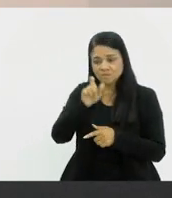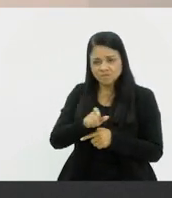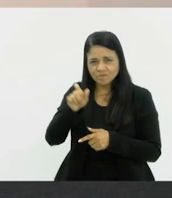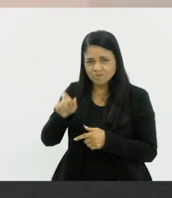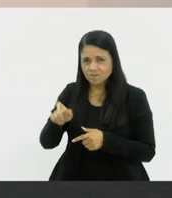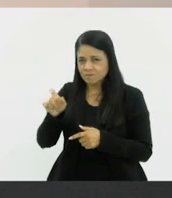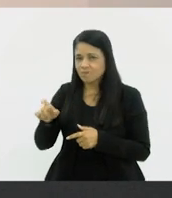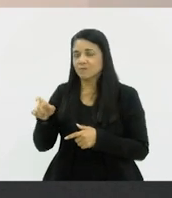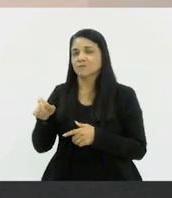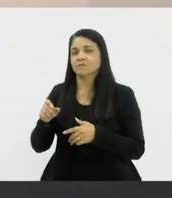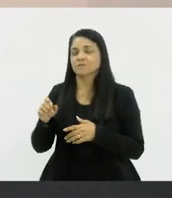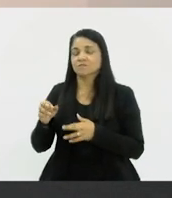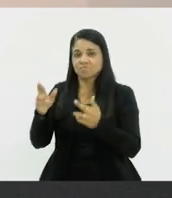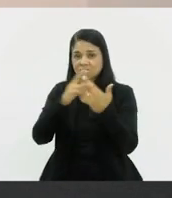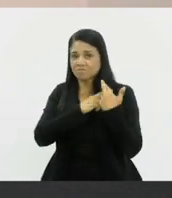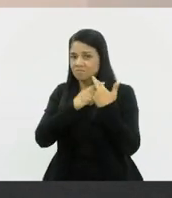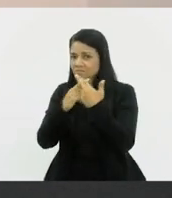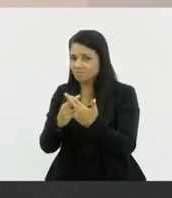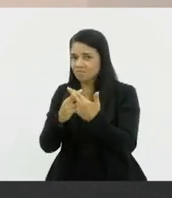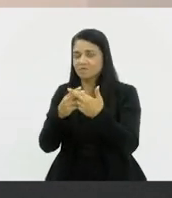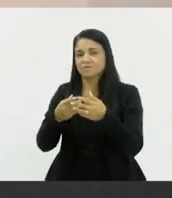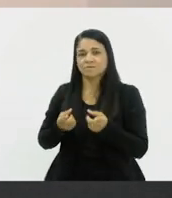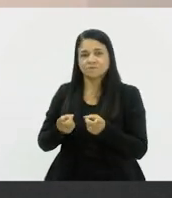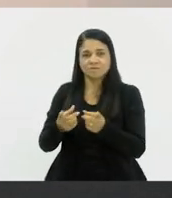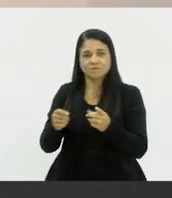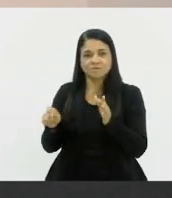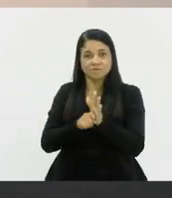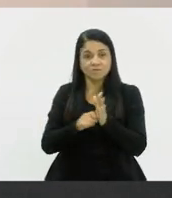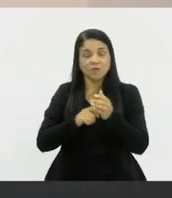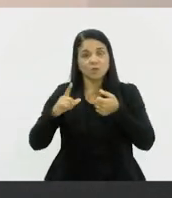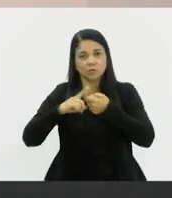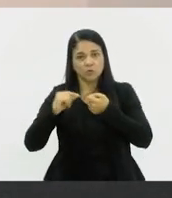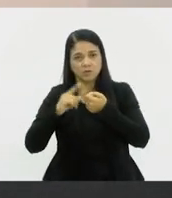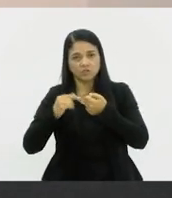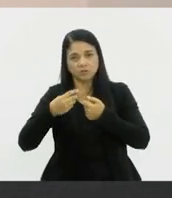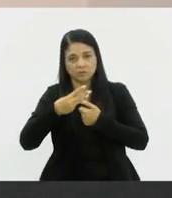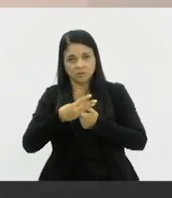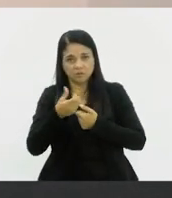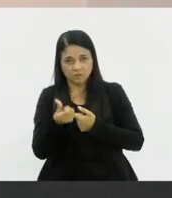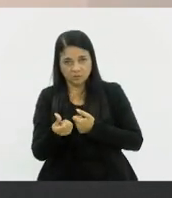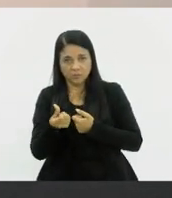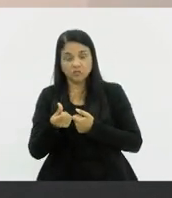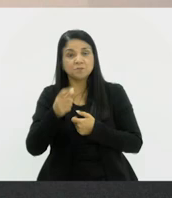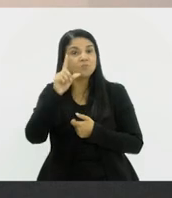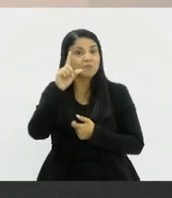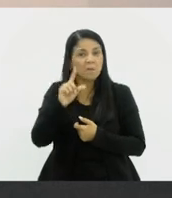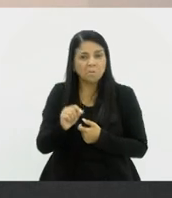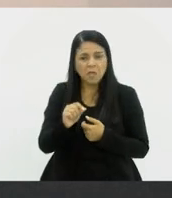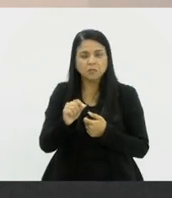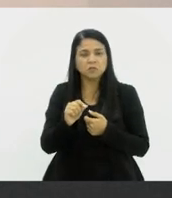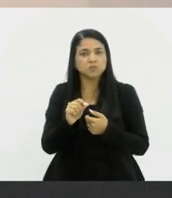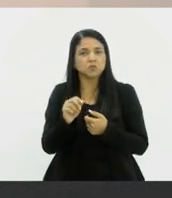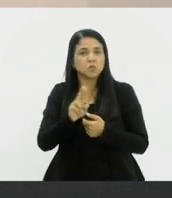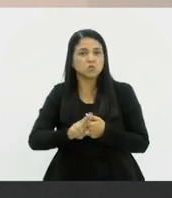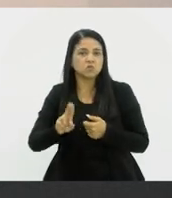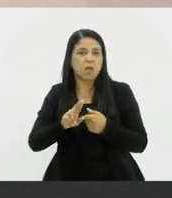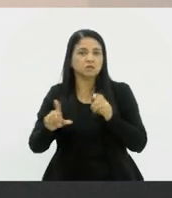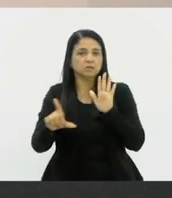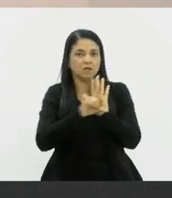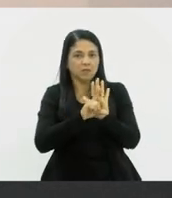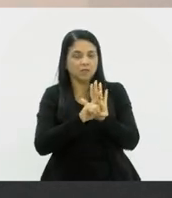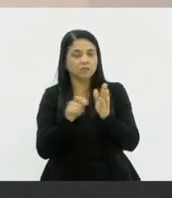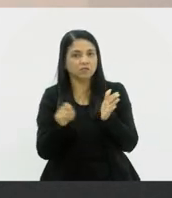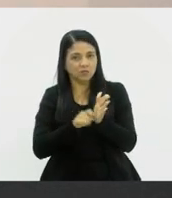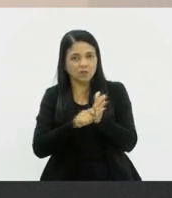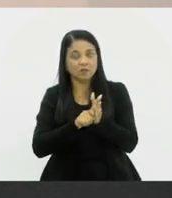maiores responsáveis né tá tudo no artigo 36 um dos artigos menos usados na lei de drogas o André Com certeza